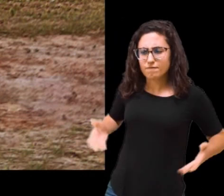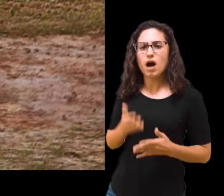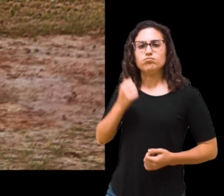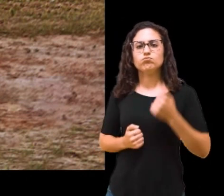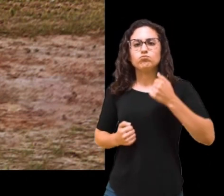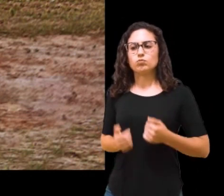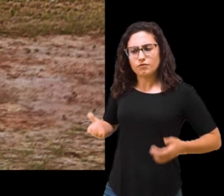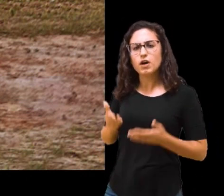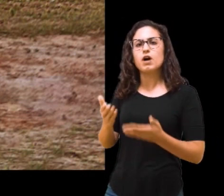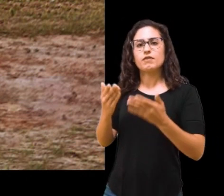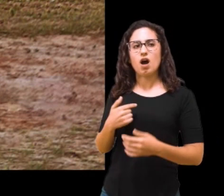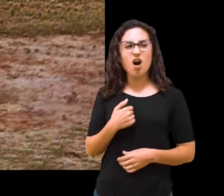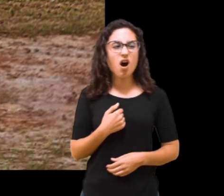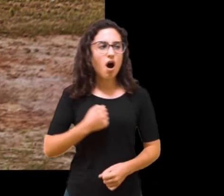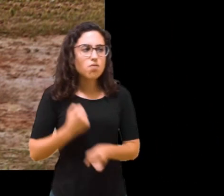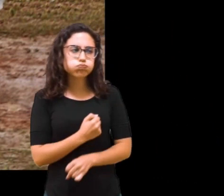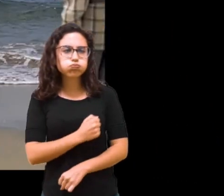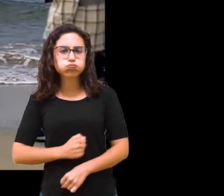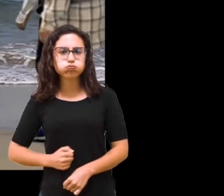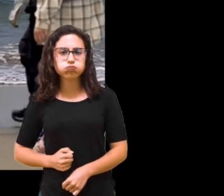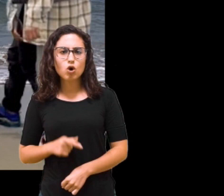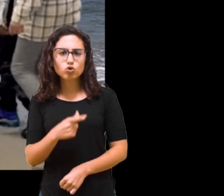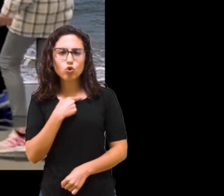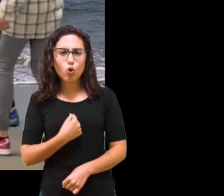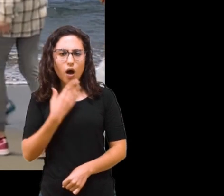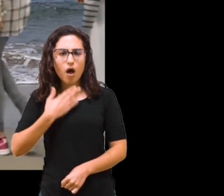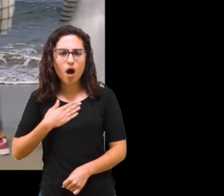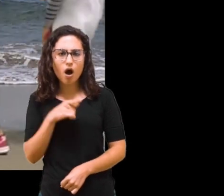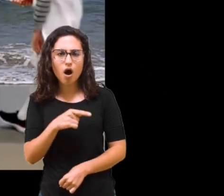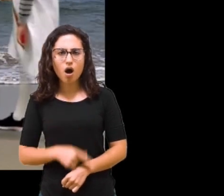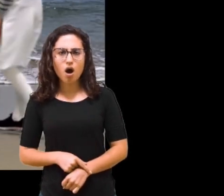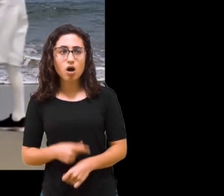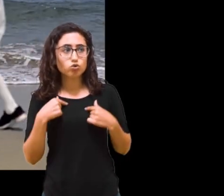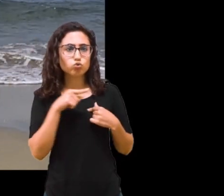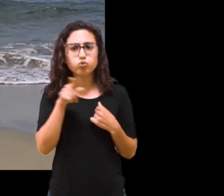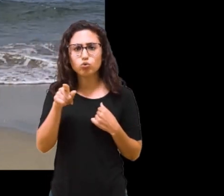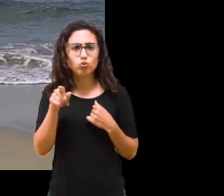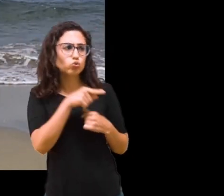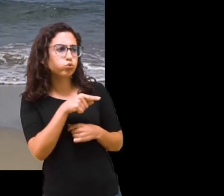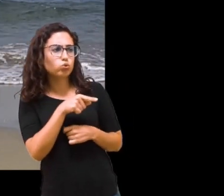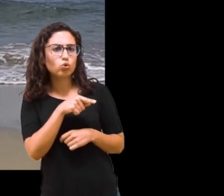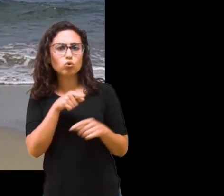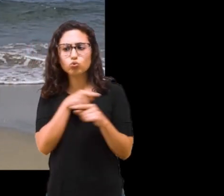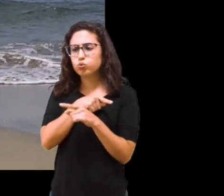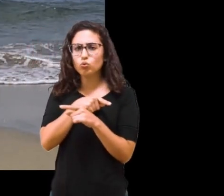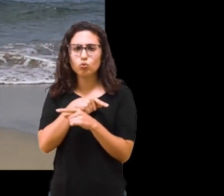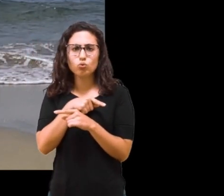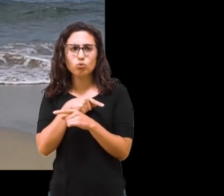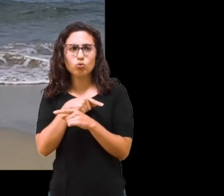marchem. Meteste-me em bons trabalhos, Serafim. Tu é que me meteste. Foste tu. Não, foste